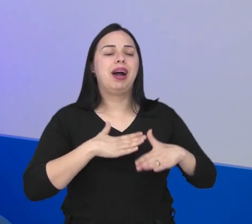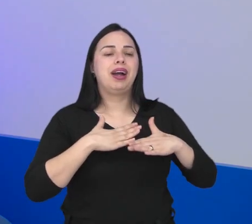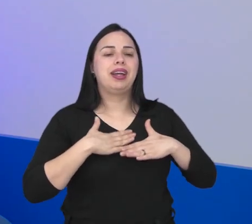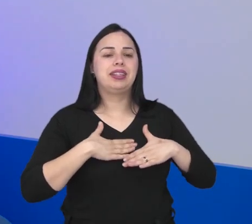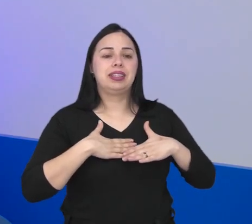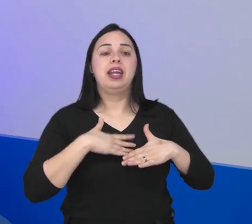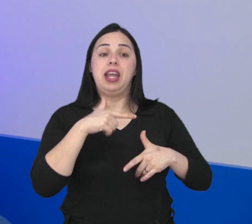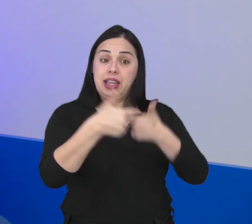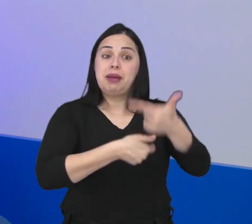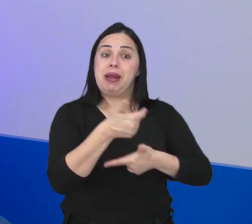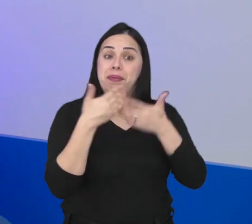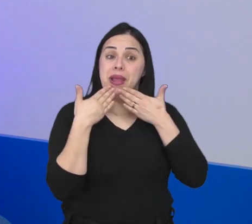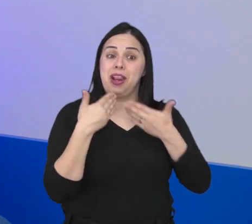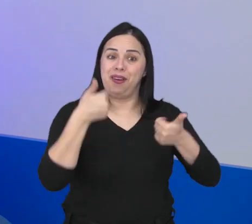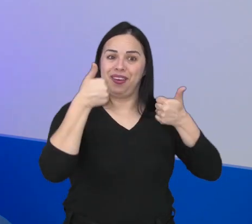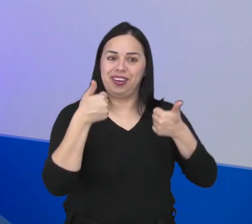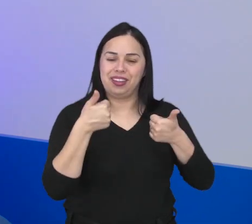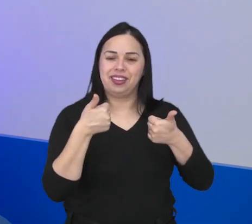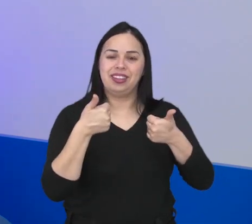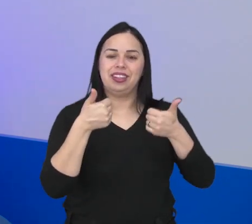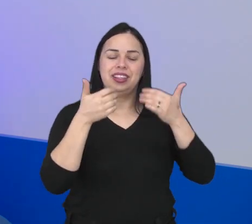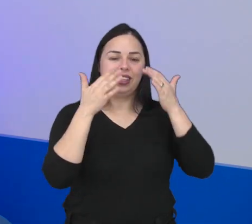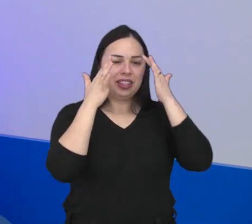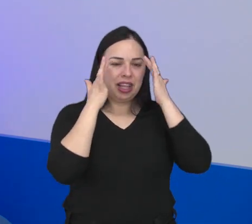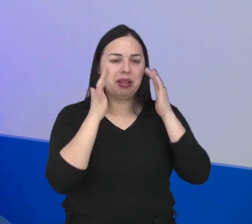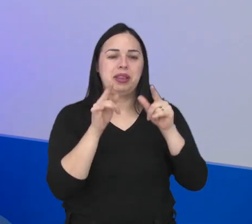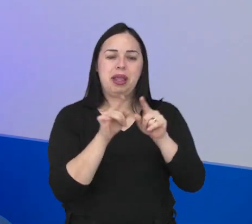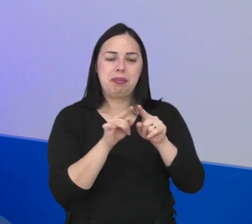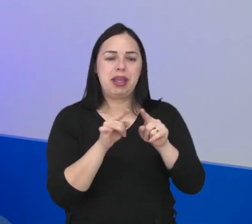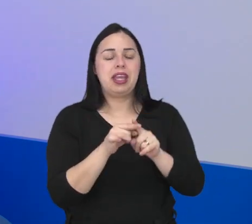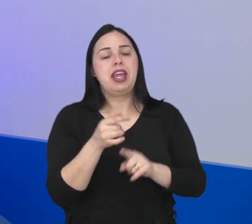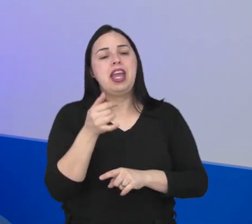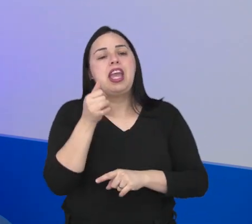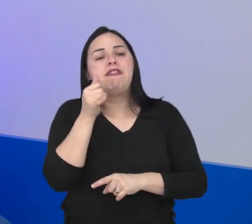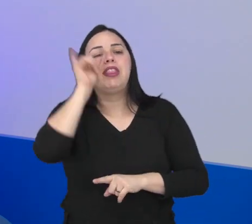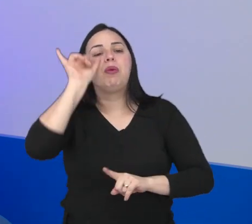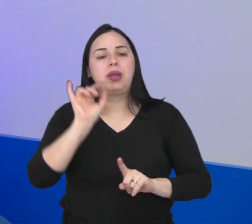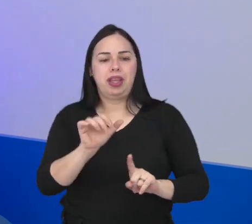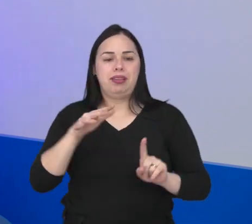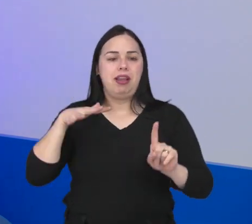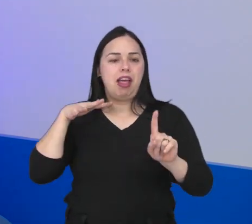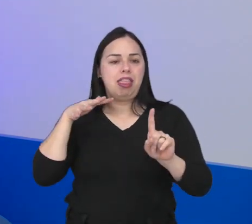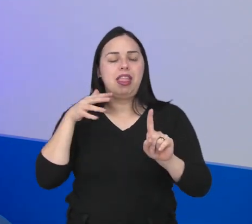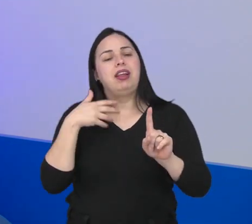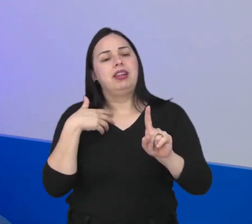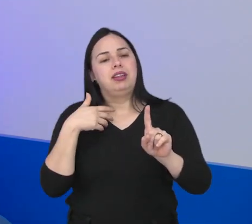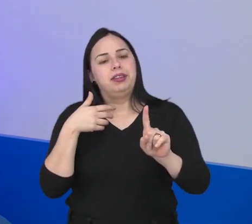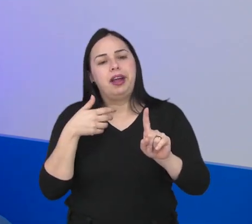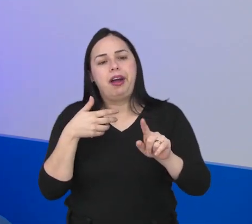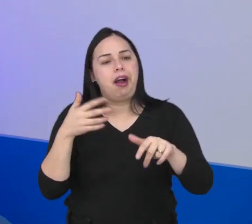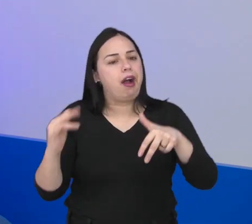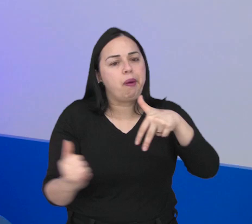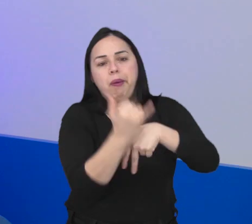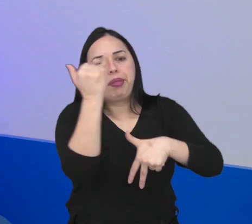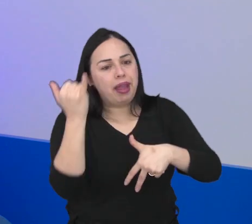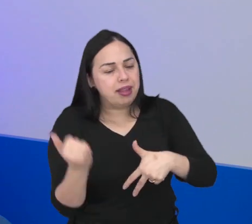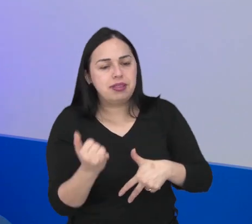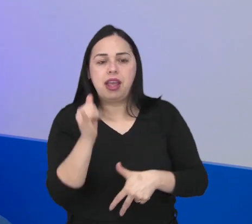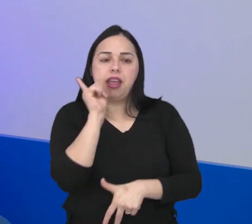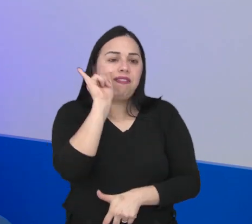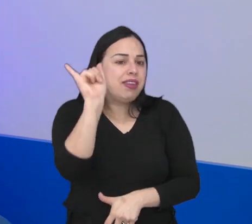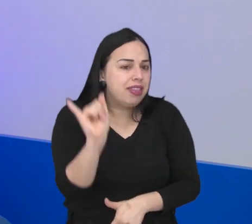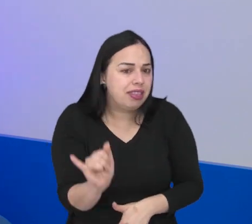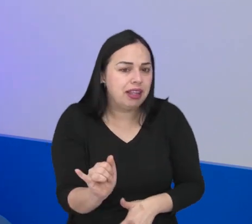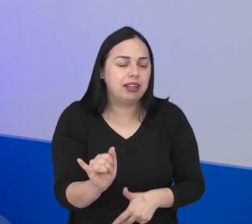mais, evita-se acidentes de trabalho, diminui sensivelmente o número de acidentes de trabalho na empresa. Então, às vezes, é uma empresa que tem um alto nível de acidentes